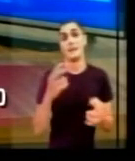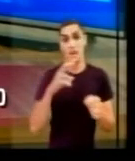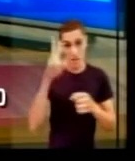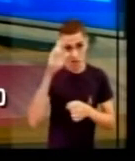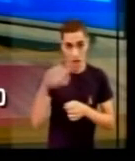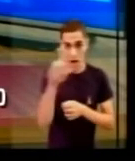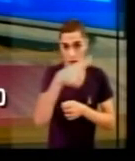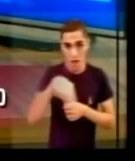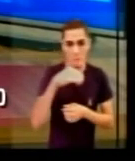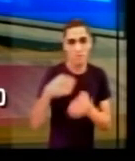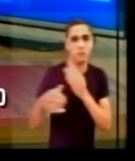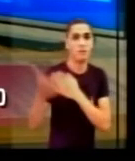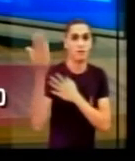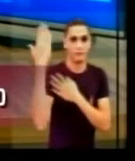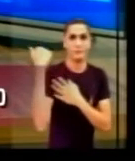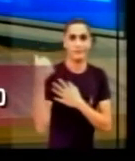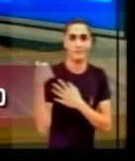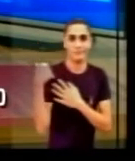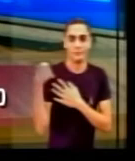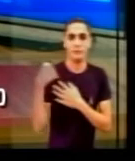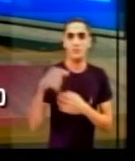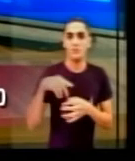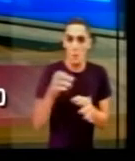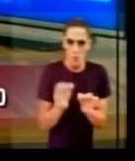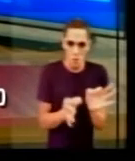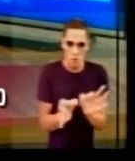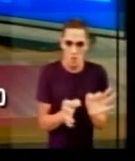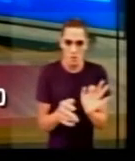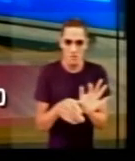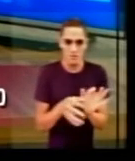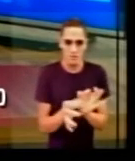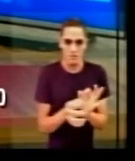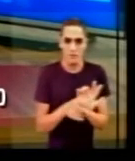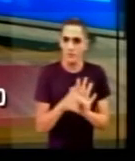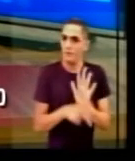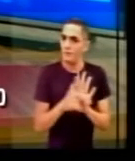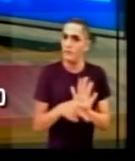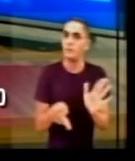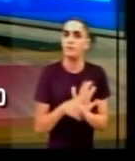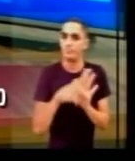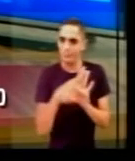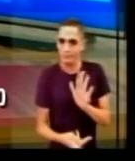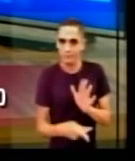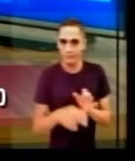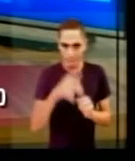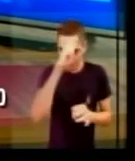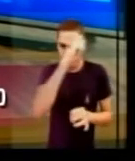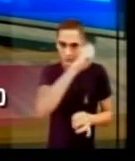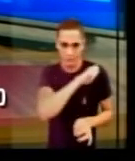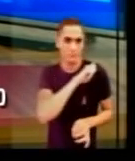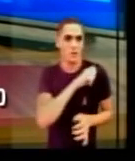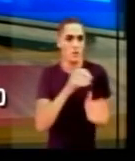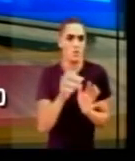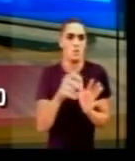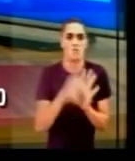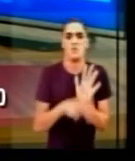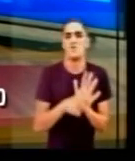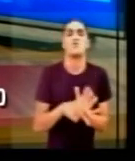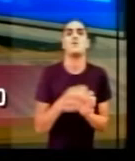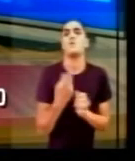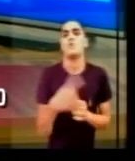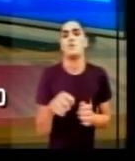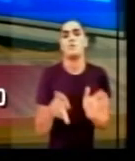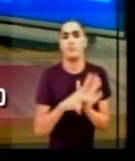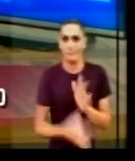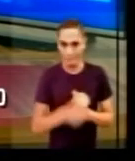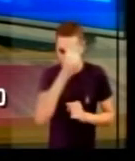o dinheiro da Fonte 1, de São José do Rio Preto, que nós compramos teste para poder ver o que